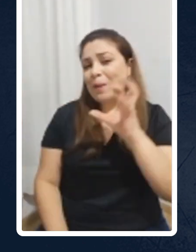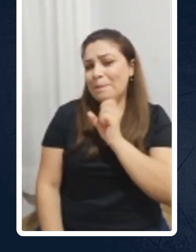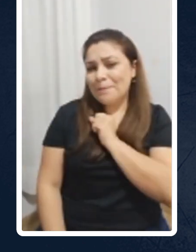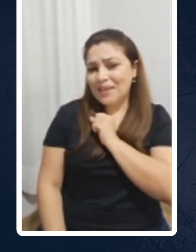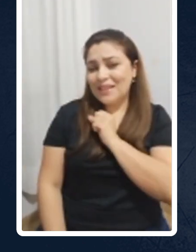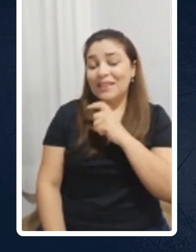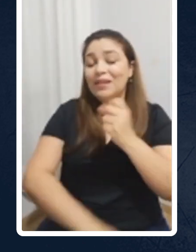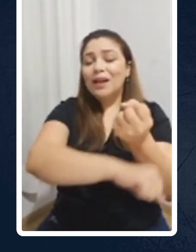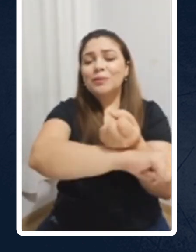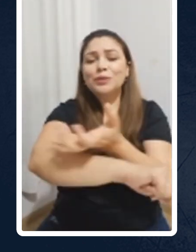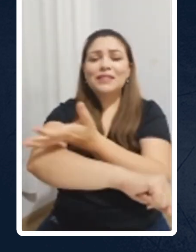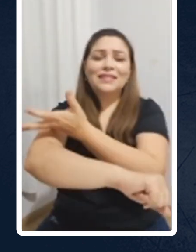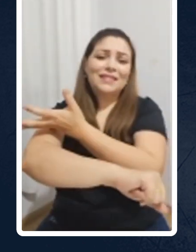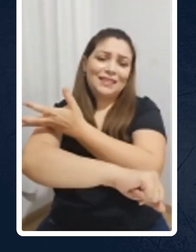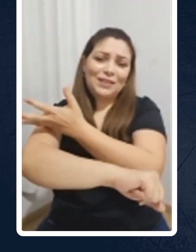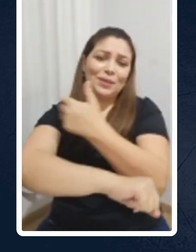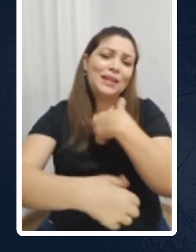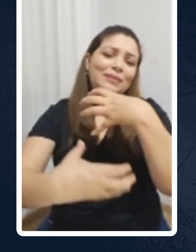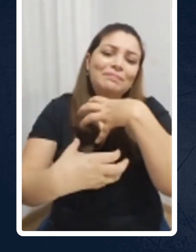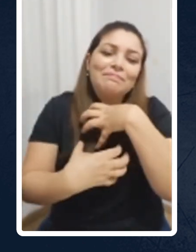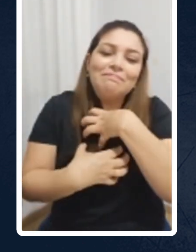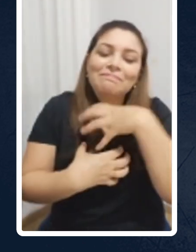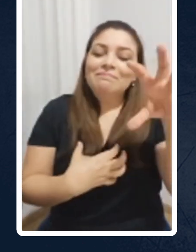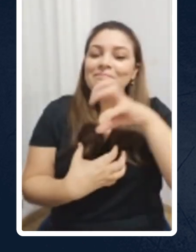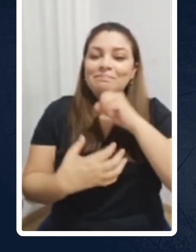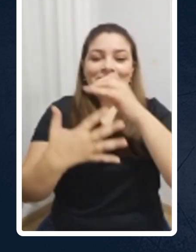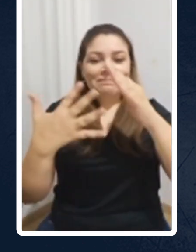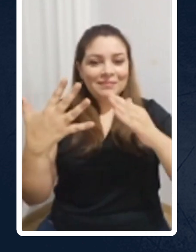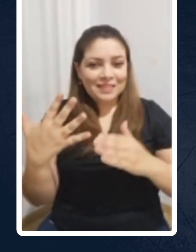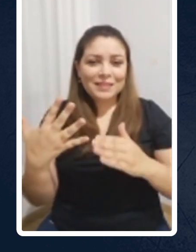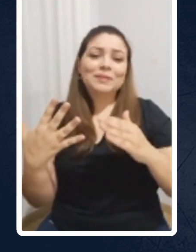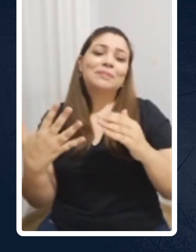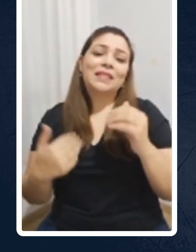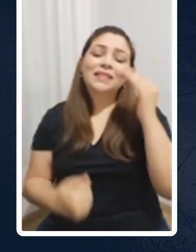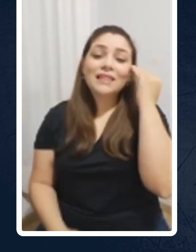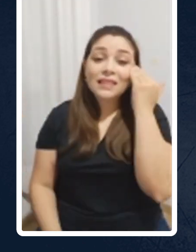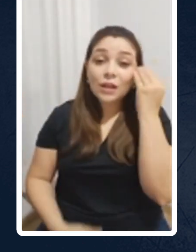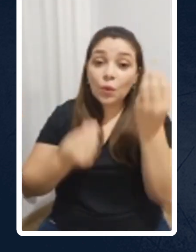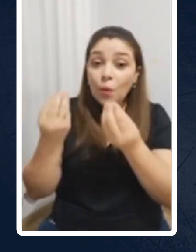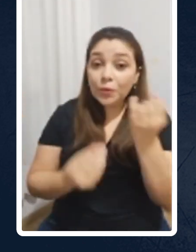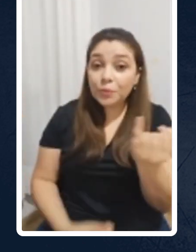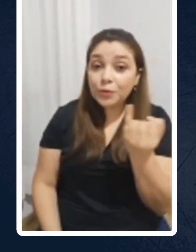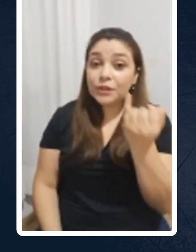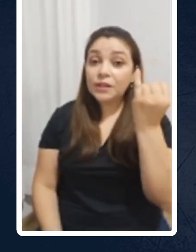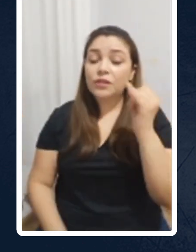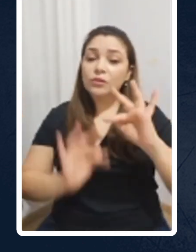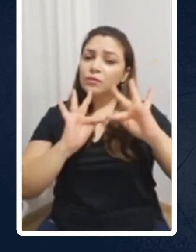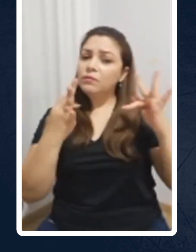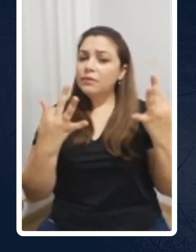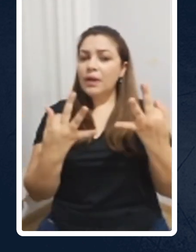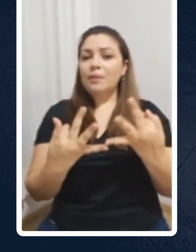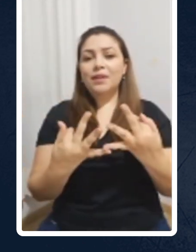emocionante sentir todo esse amor pela Libras, entender o quanto foi importante para a família esse conhecimento e